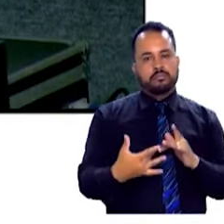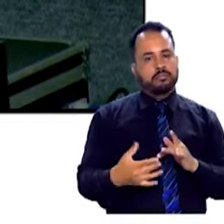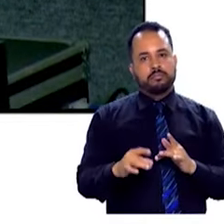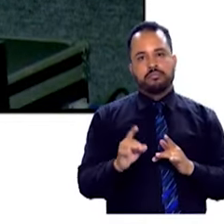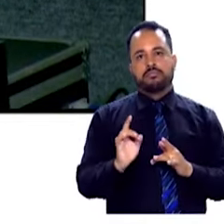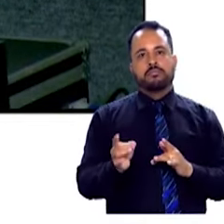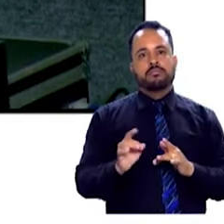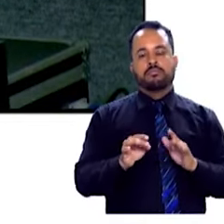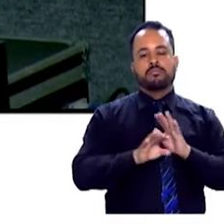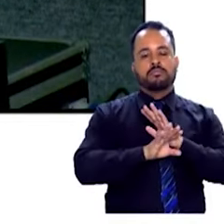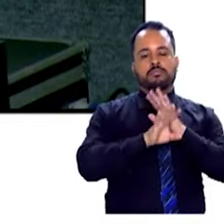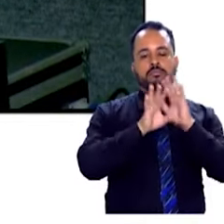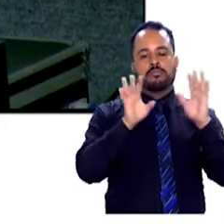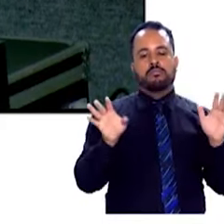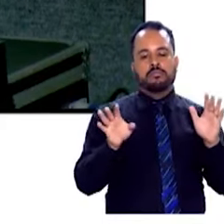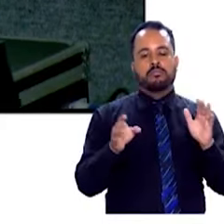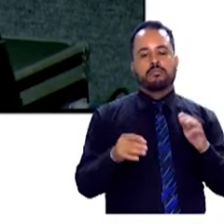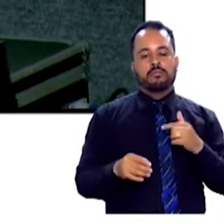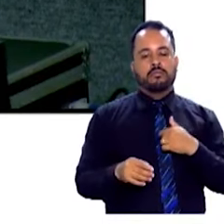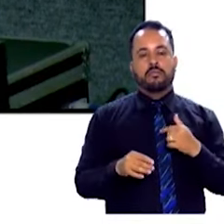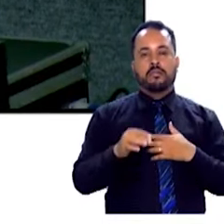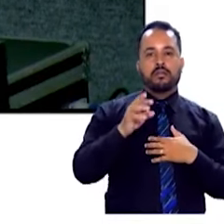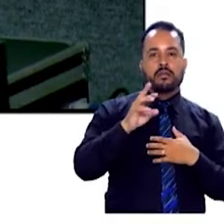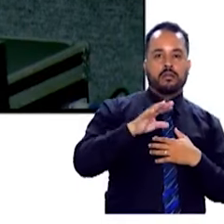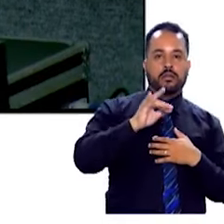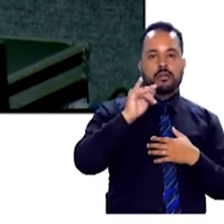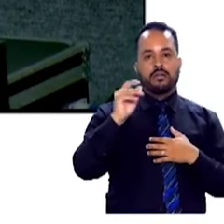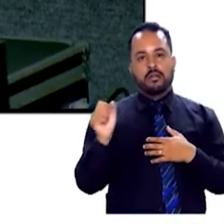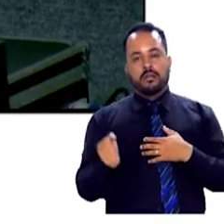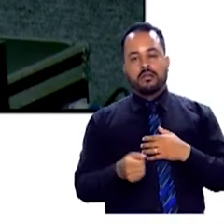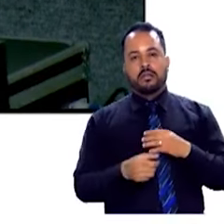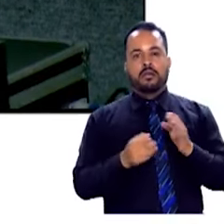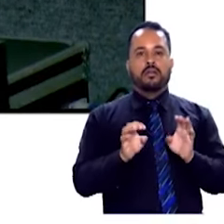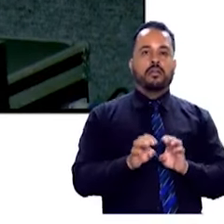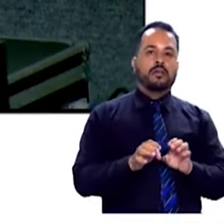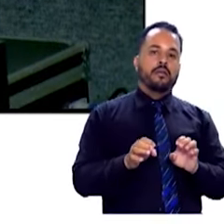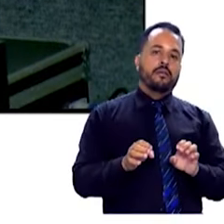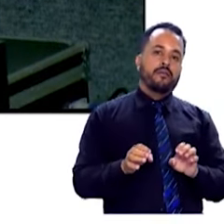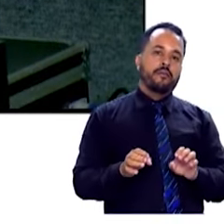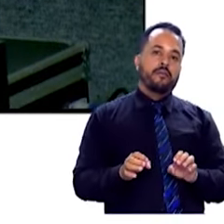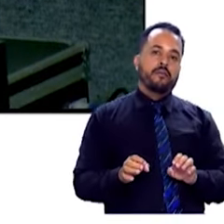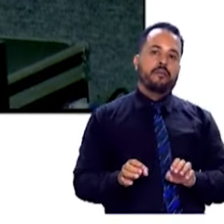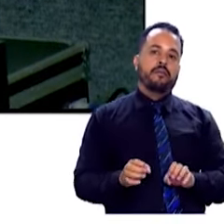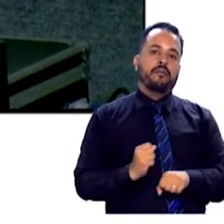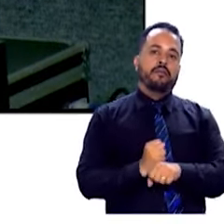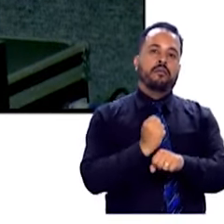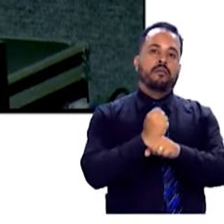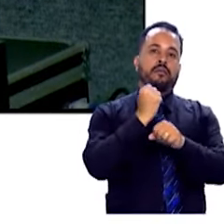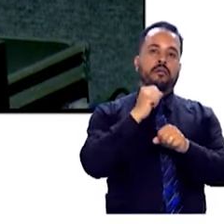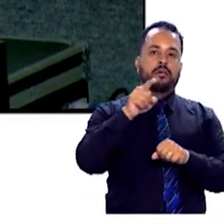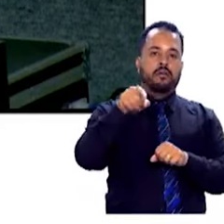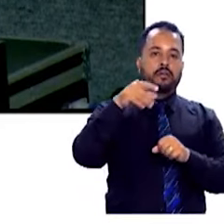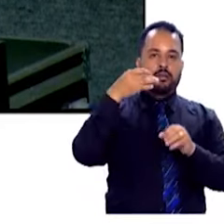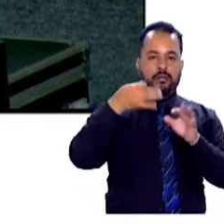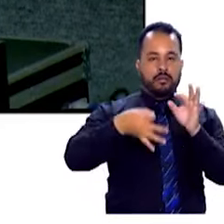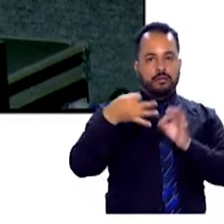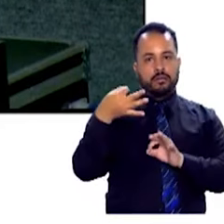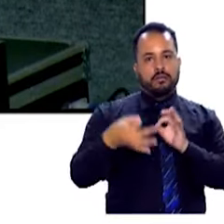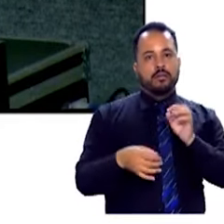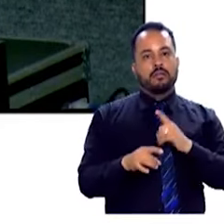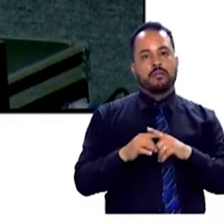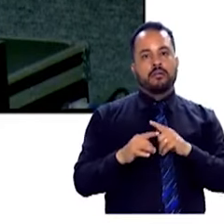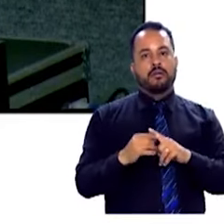rácio deci Dende a rácio decidente não é construída pelo argumento do juiz ela é construída